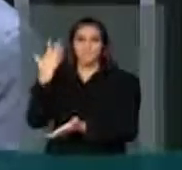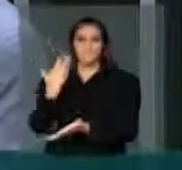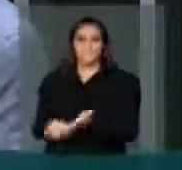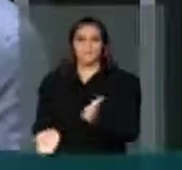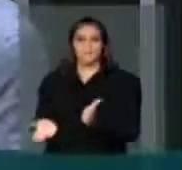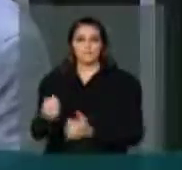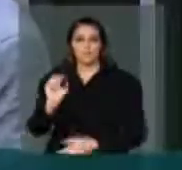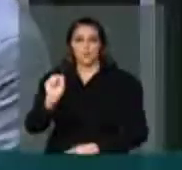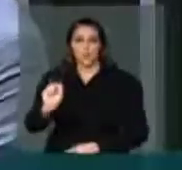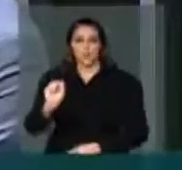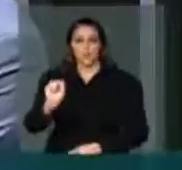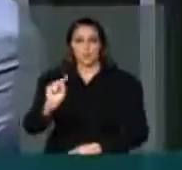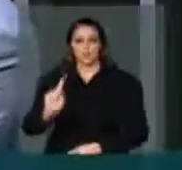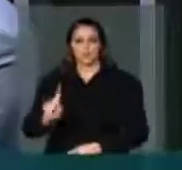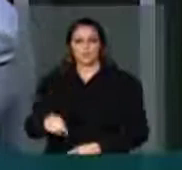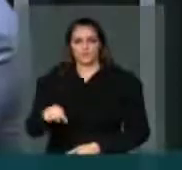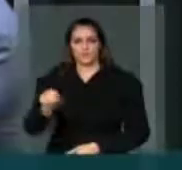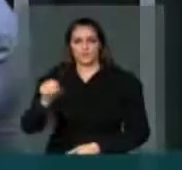8,5